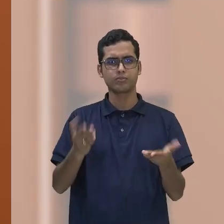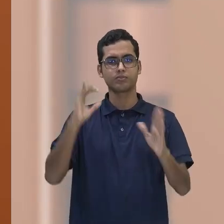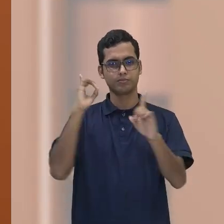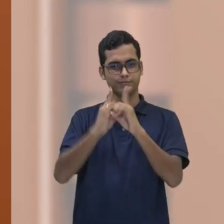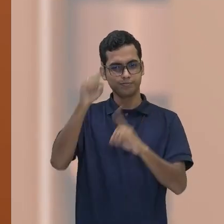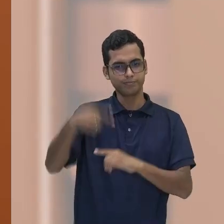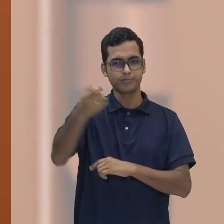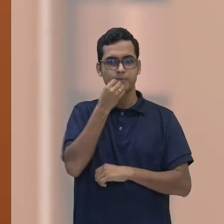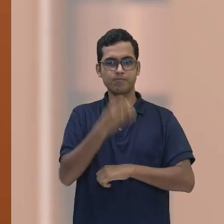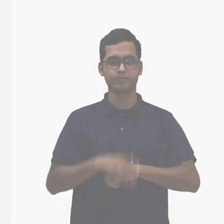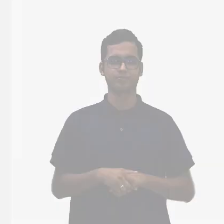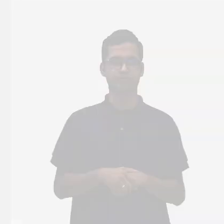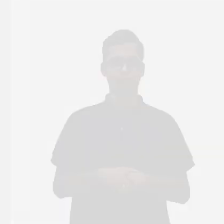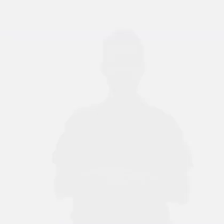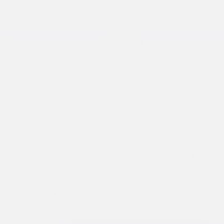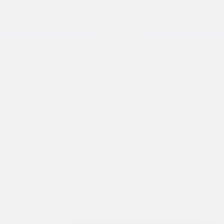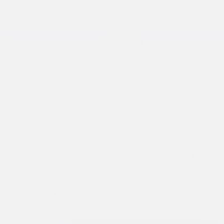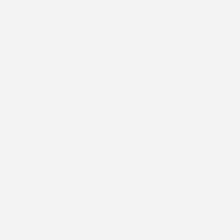Até a próxima!